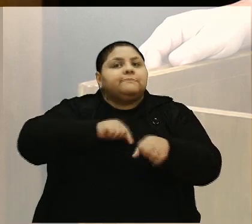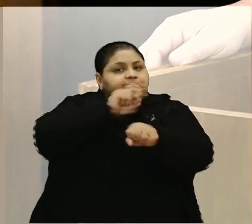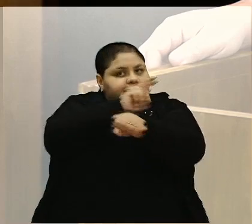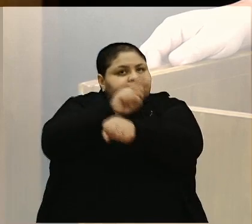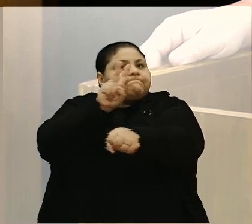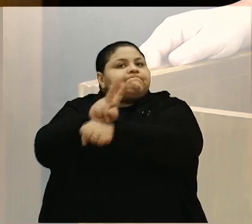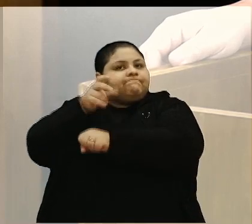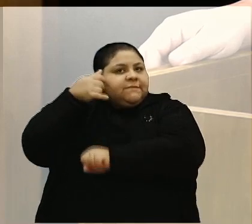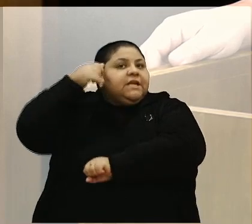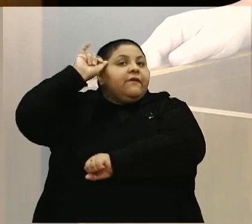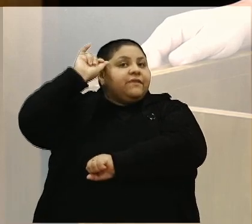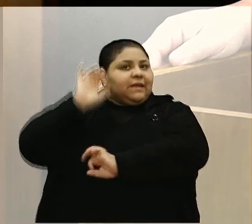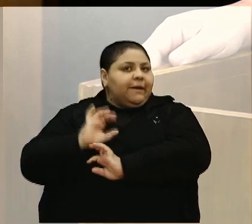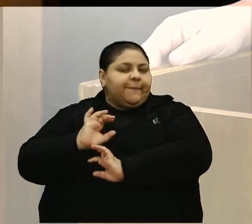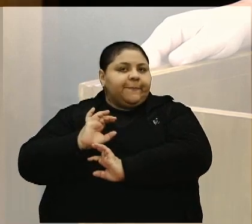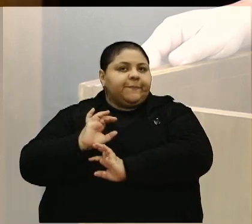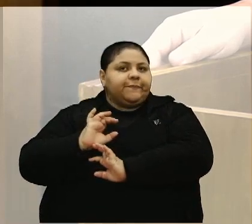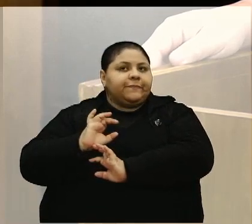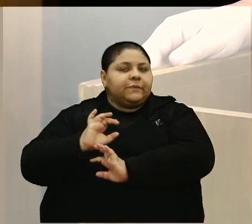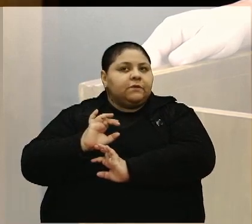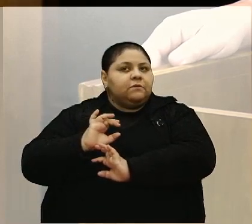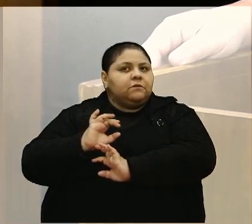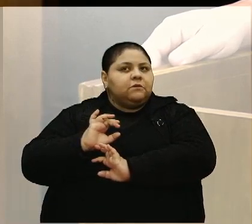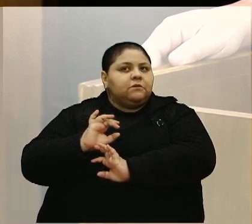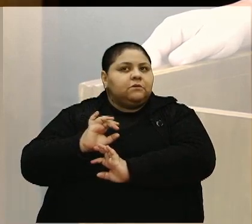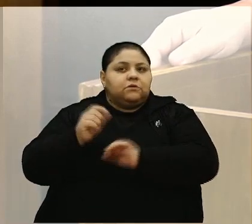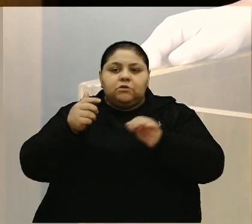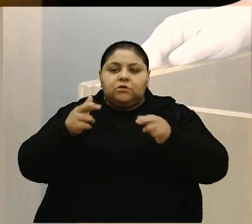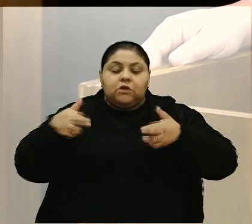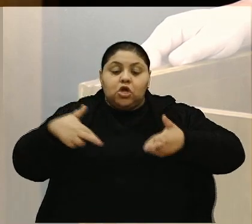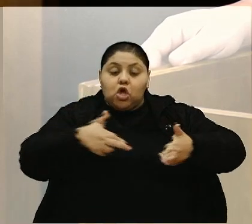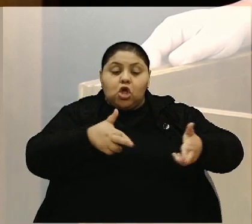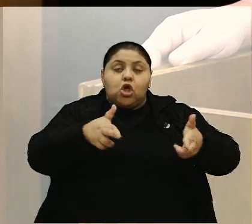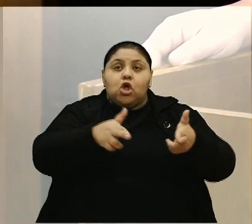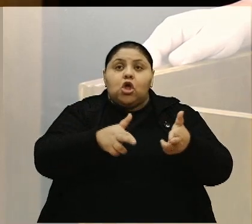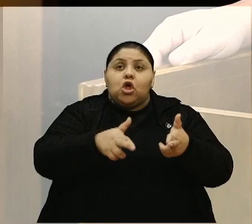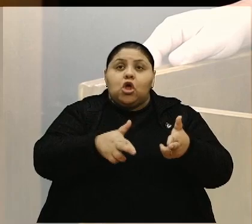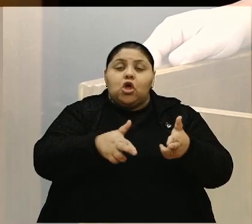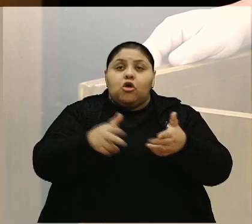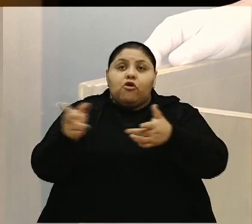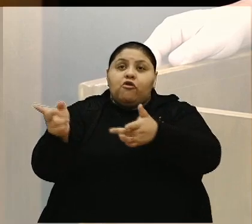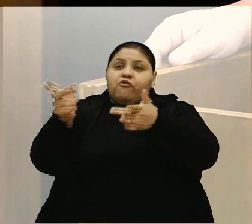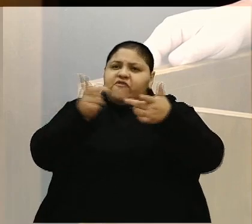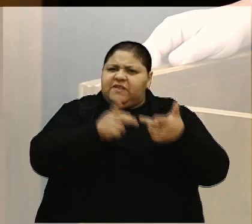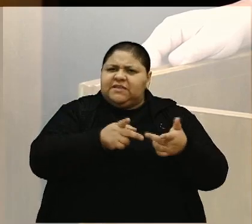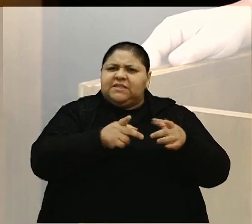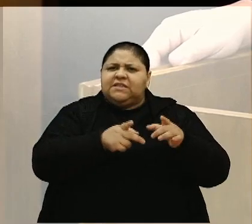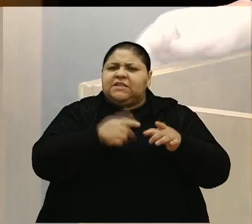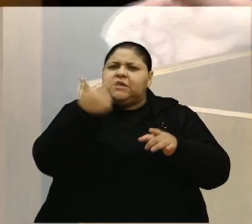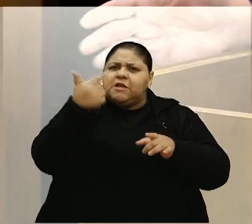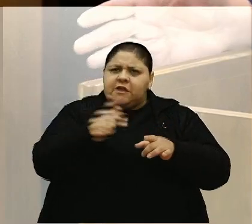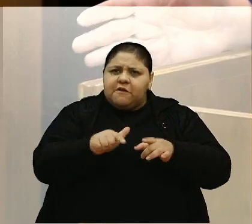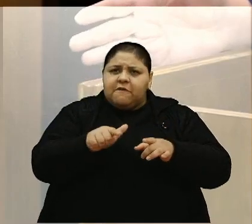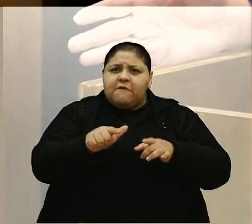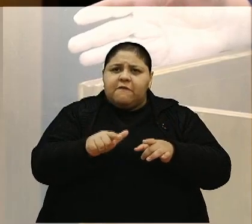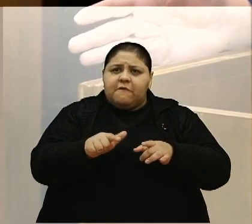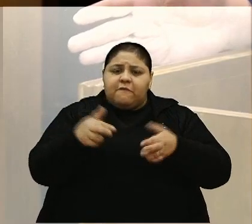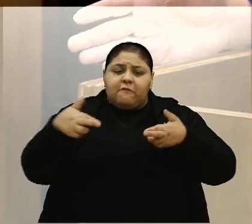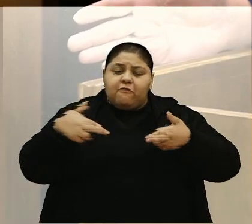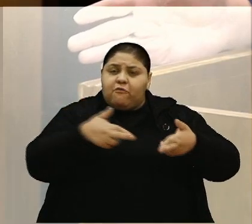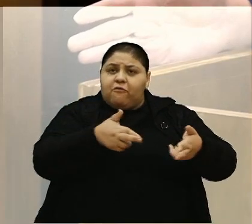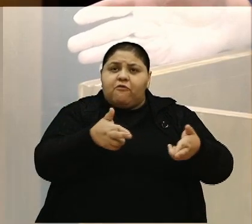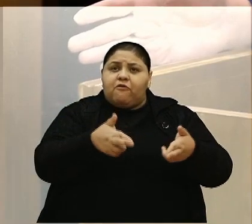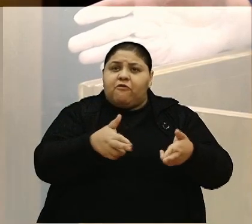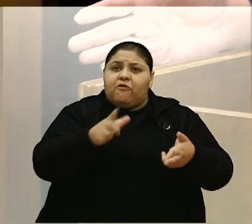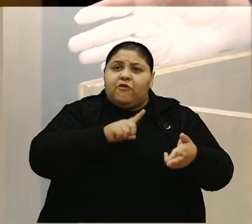prevenção, prevenir, tem que prevenir. Os rios, ontem eu tive novamente em Sebastopol, passei, o rio lá, por exemplo,